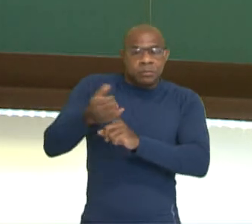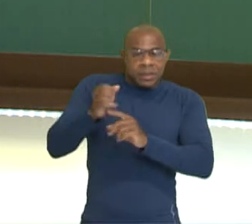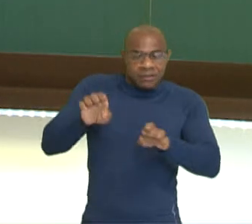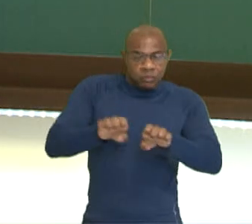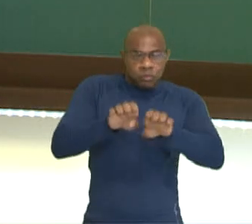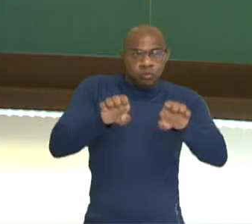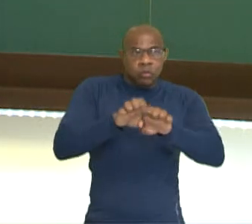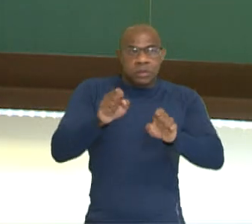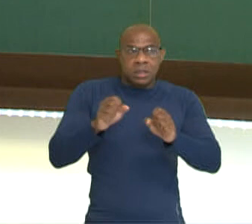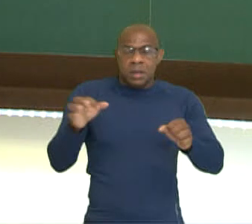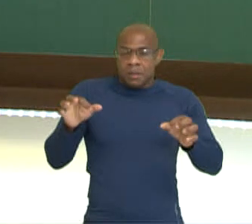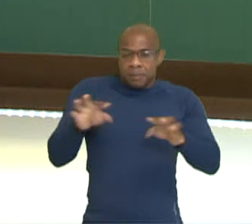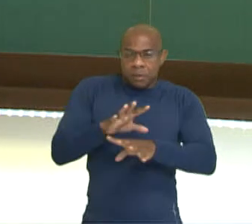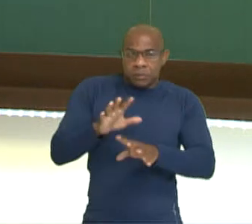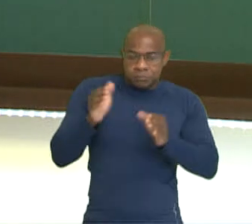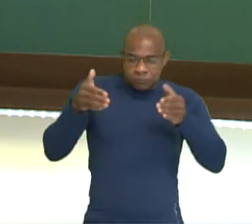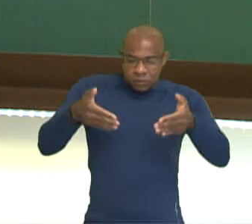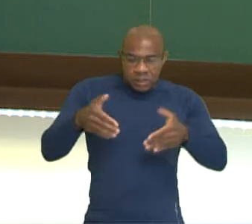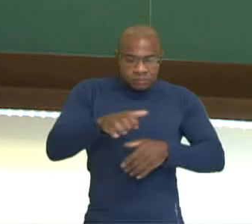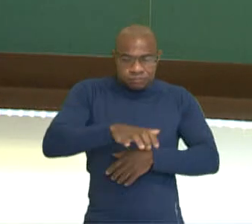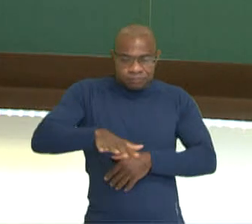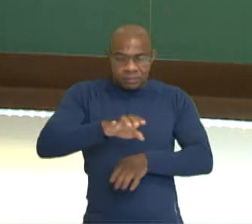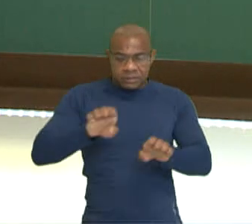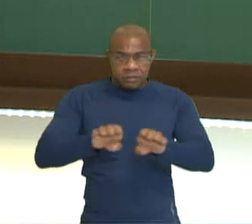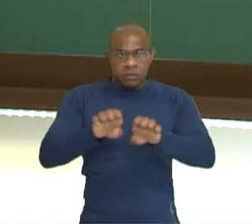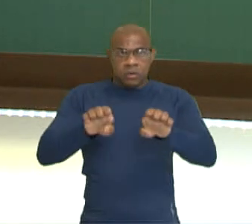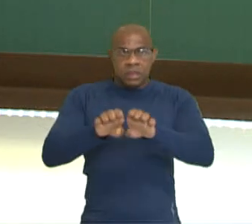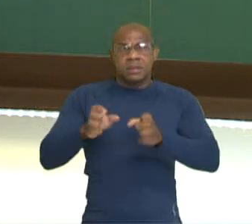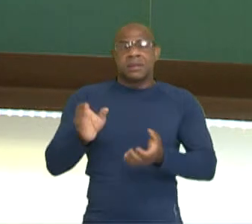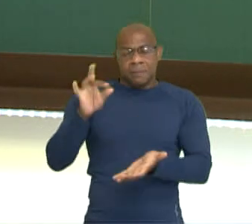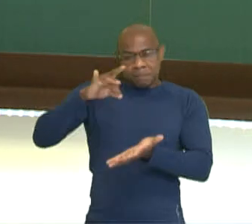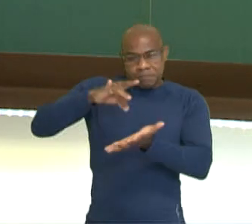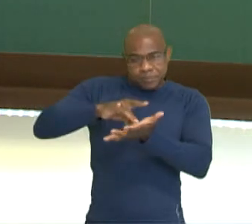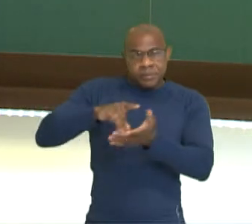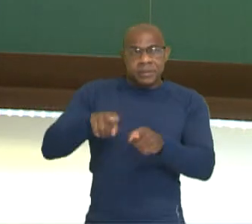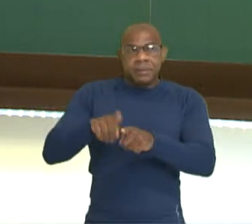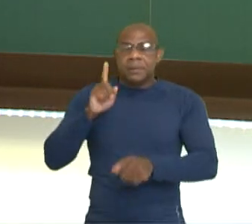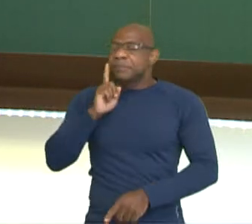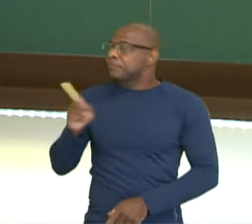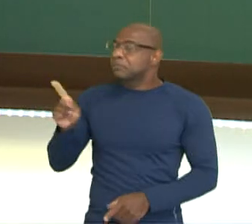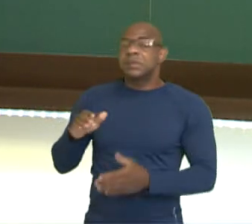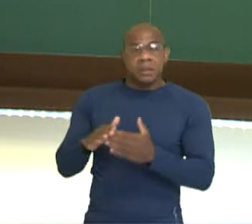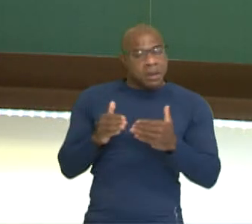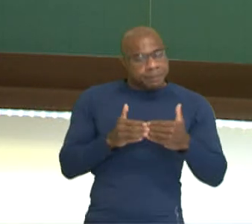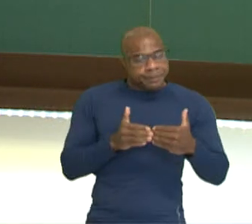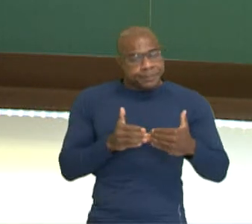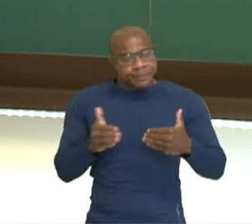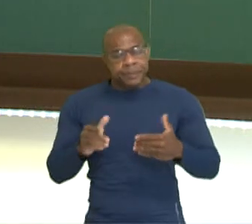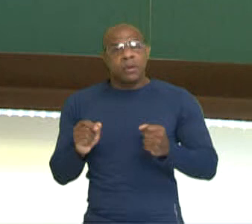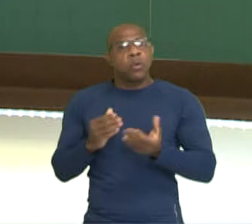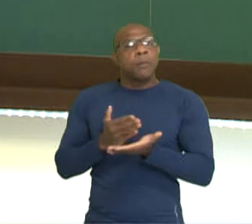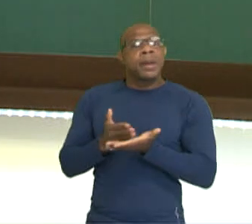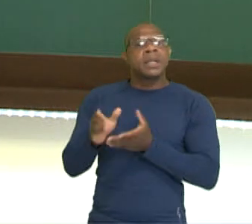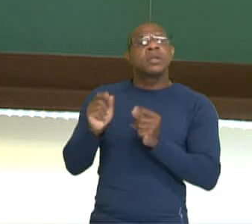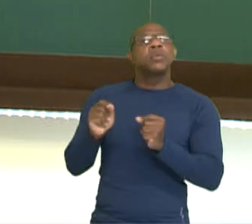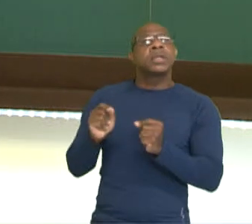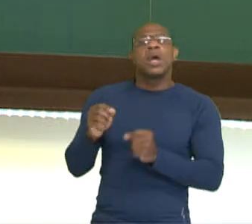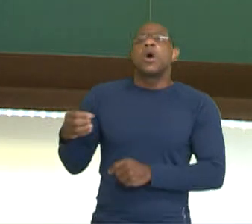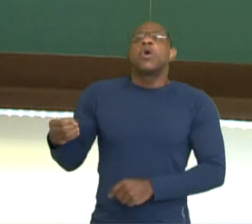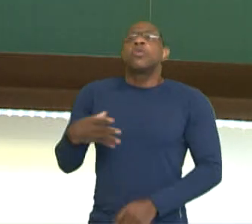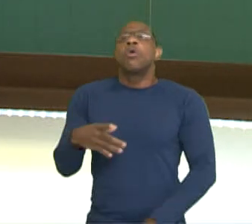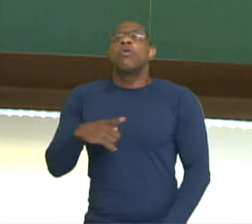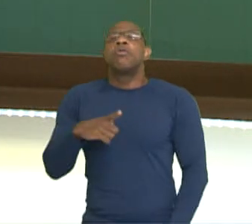estrutura completamente focalizada na estrutura absolutista. E a partir daí começa a se configurar um